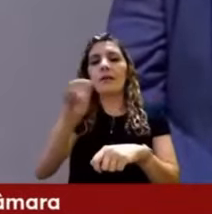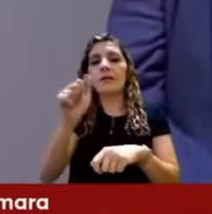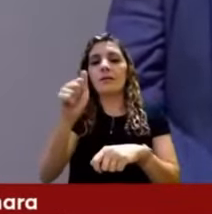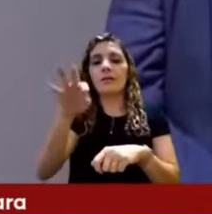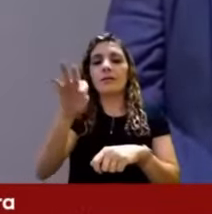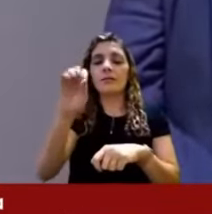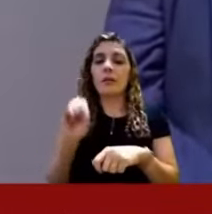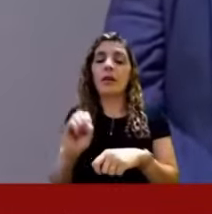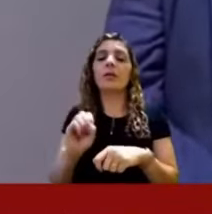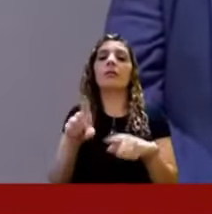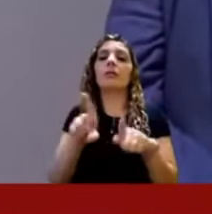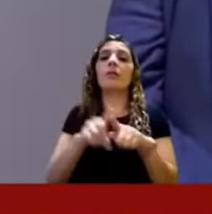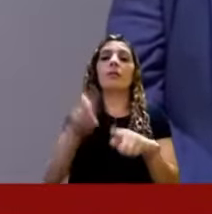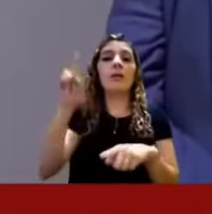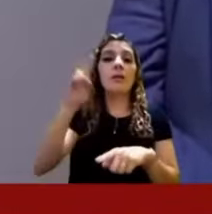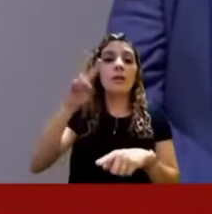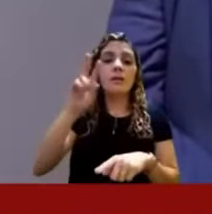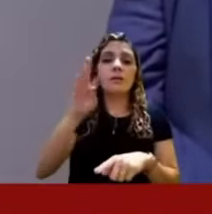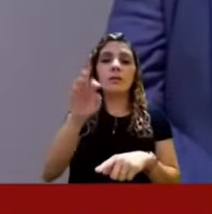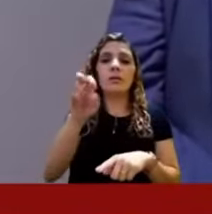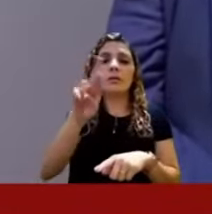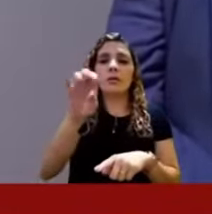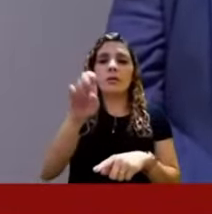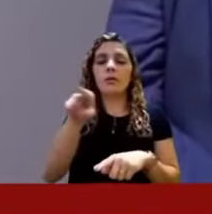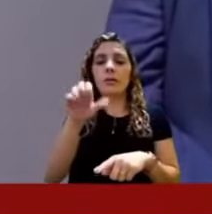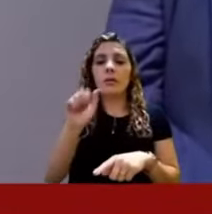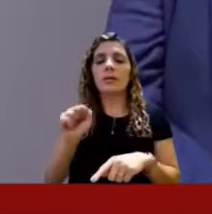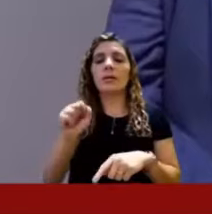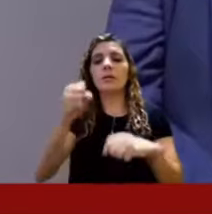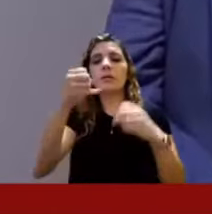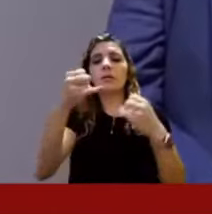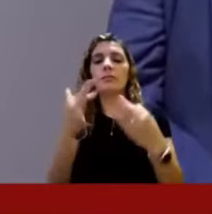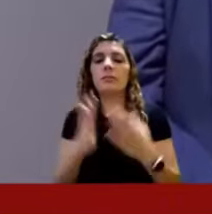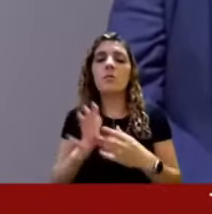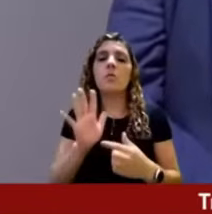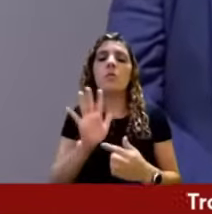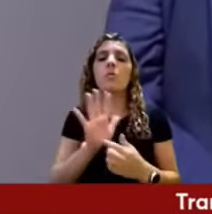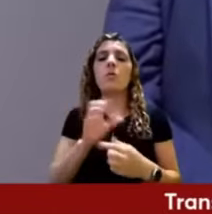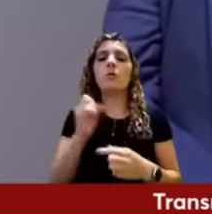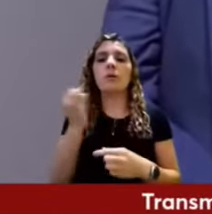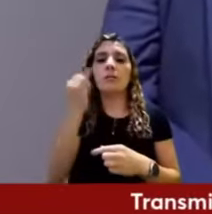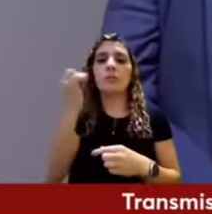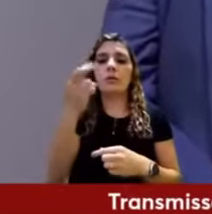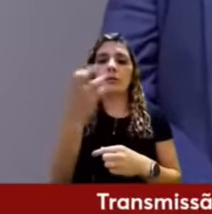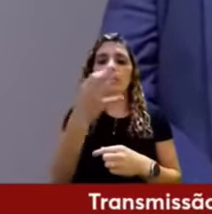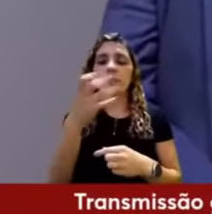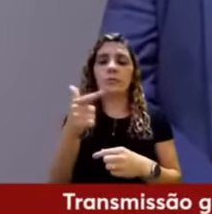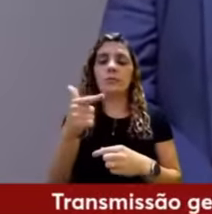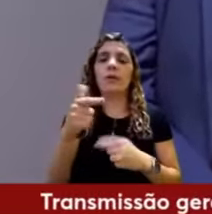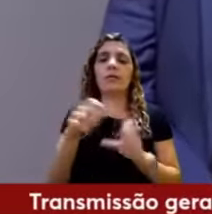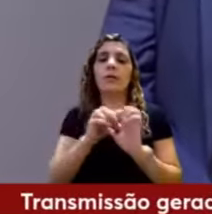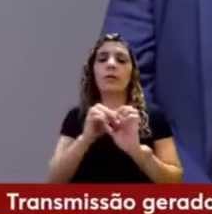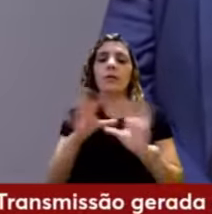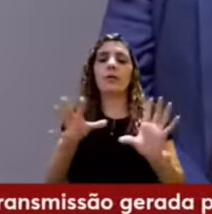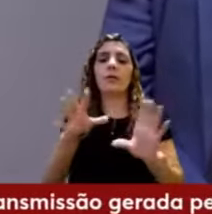aqui retrata bem a importância que tem o 247 para a democracia brasileira. E vocês vão continuar ainda sendo muito importantes,